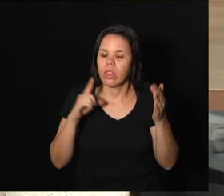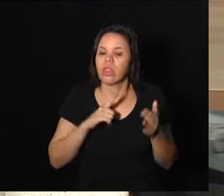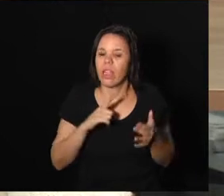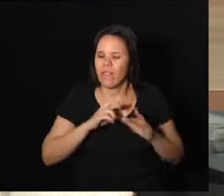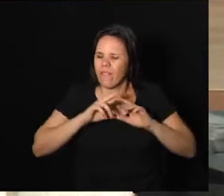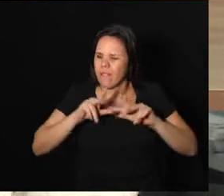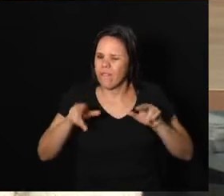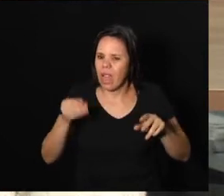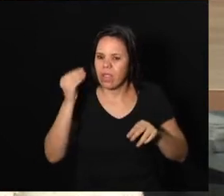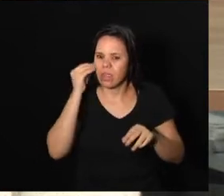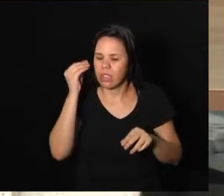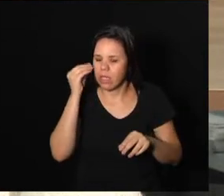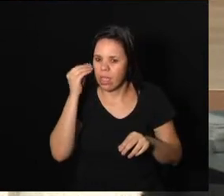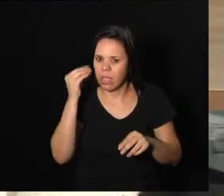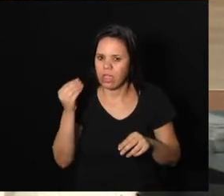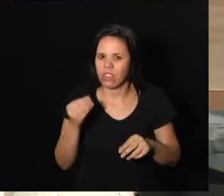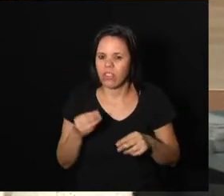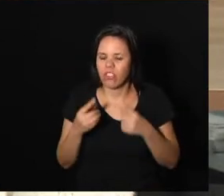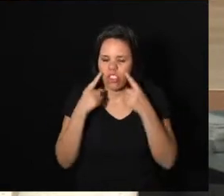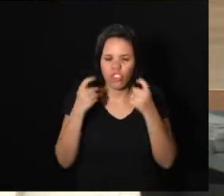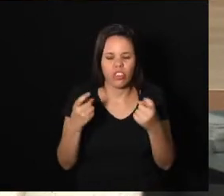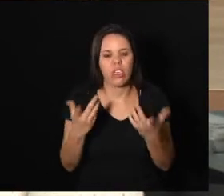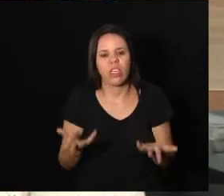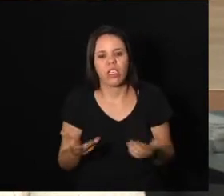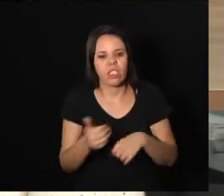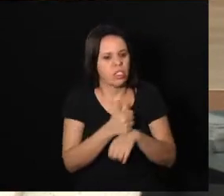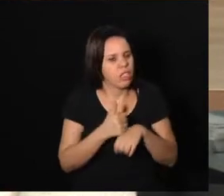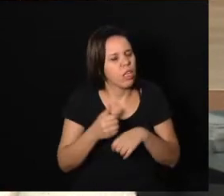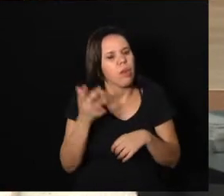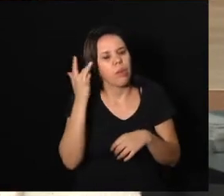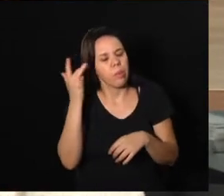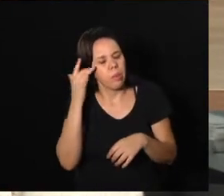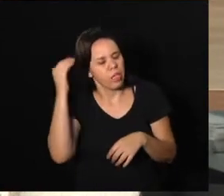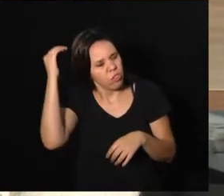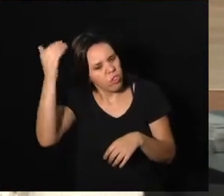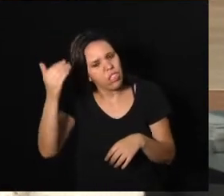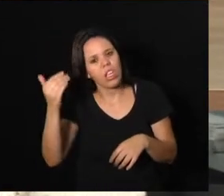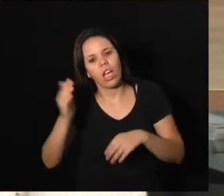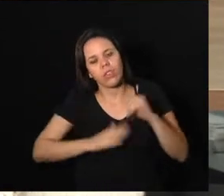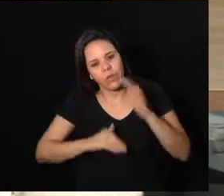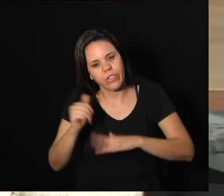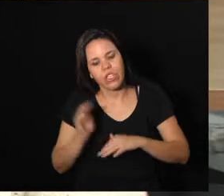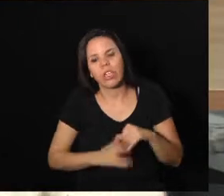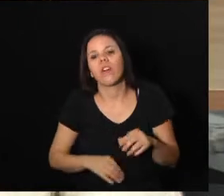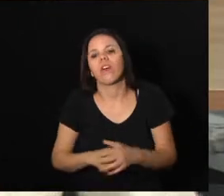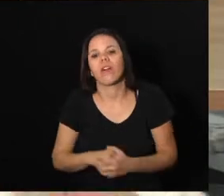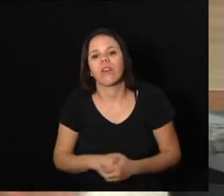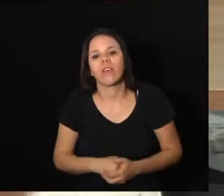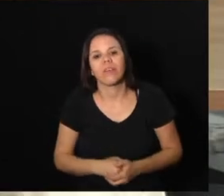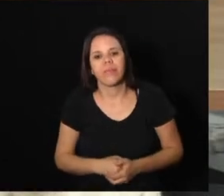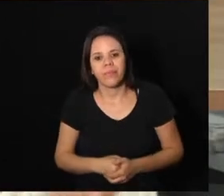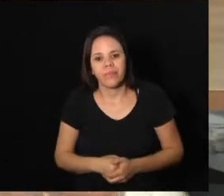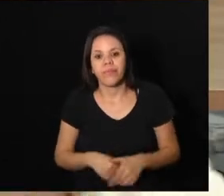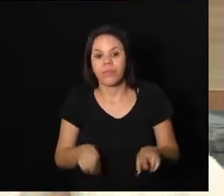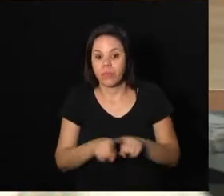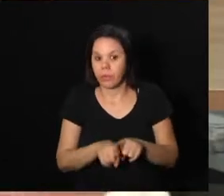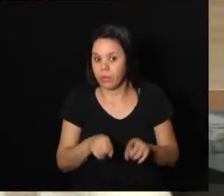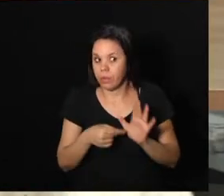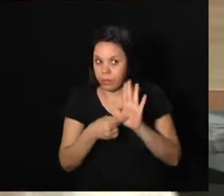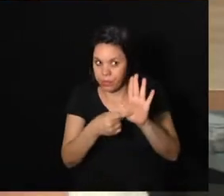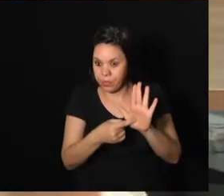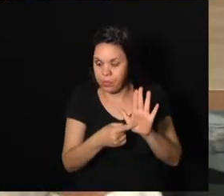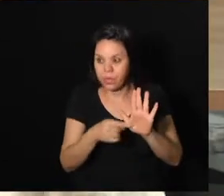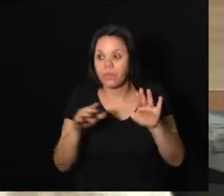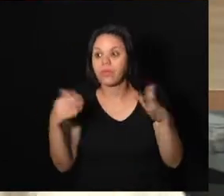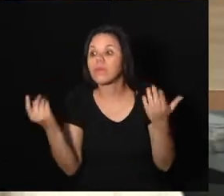testes específicos de interesse profissional, de maturidade profissional. E esses testes acabam indicando